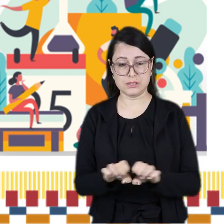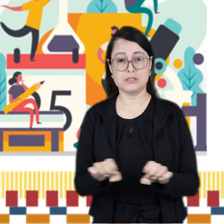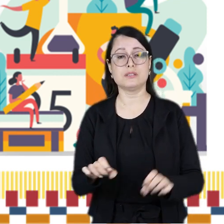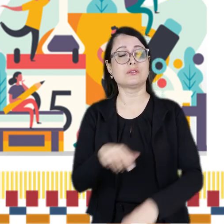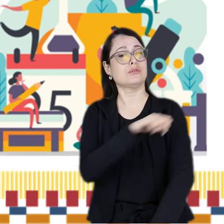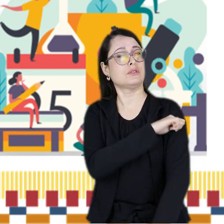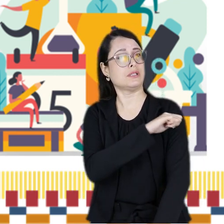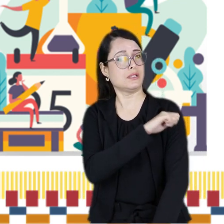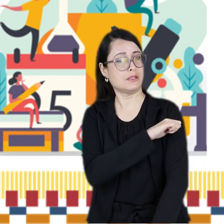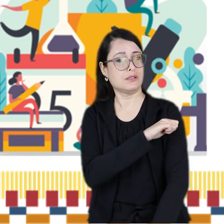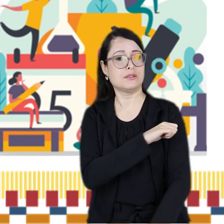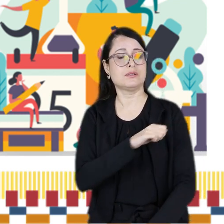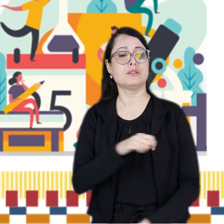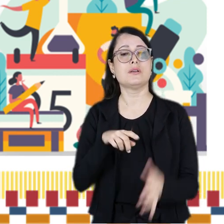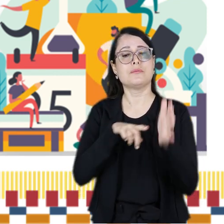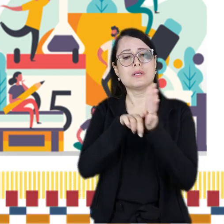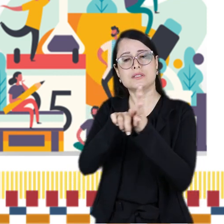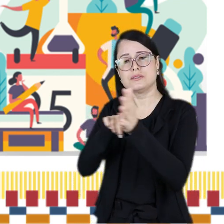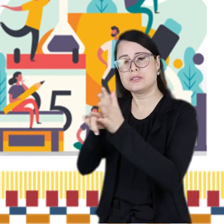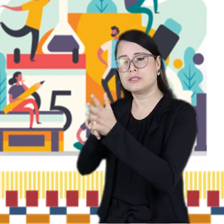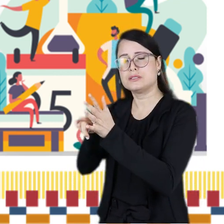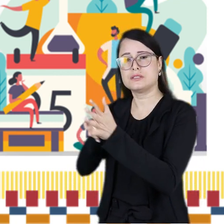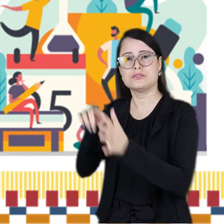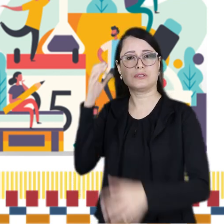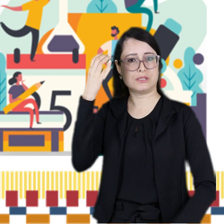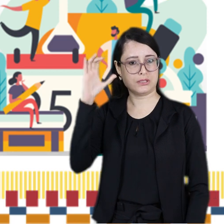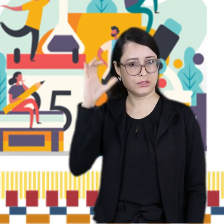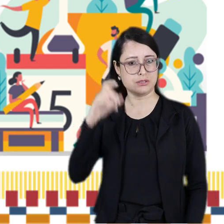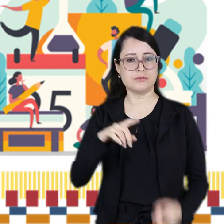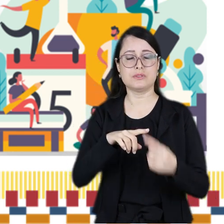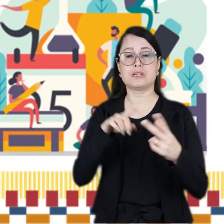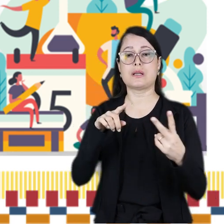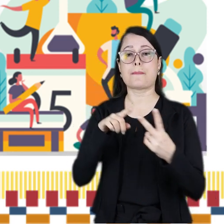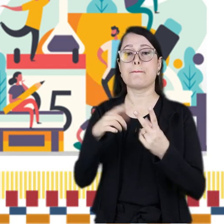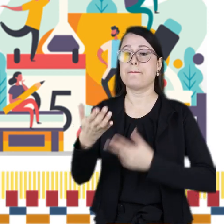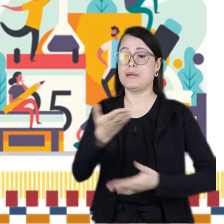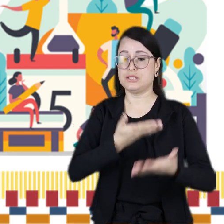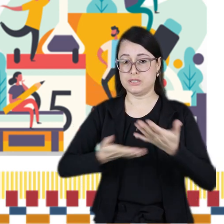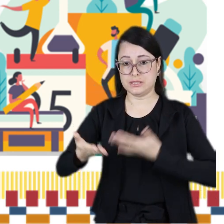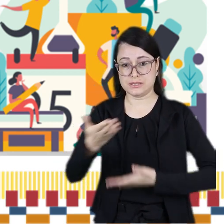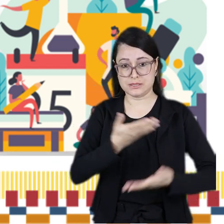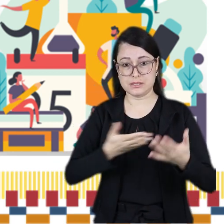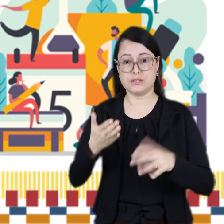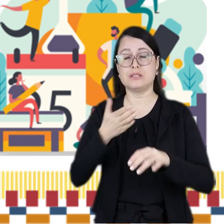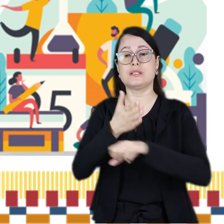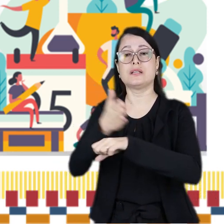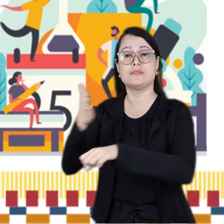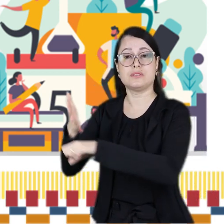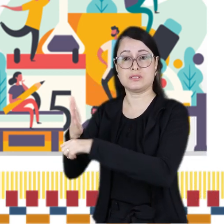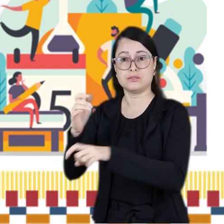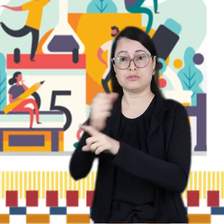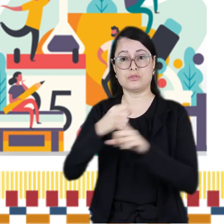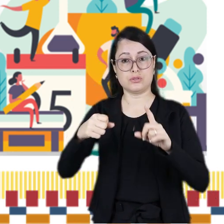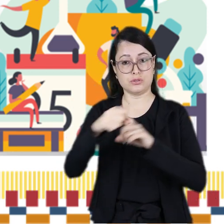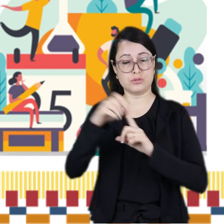investigação científica, o eixo de mediação e intervenção sociocultural, também o eixo de processos